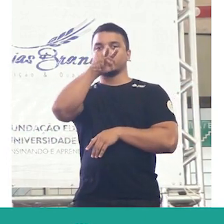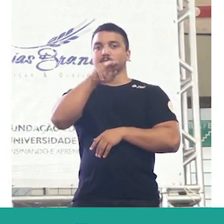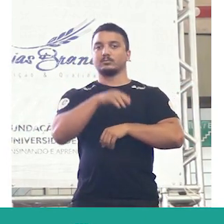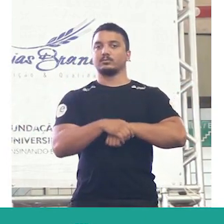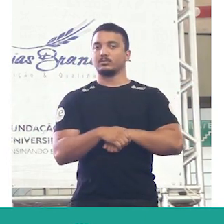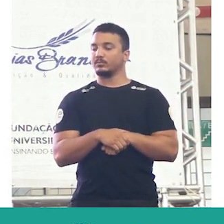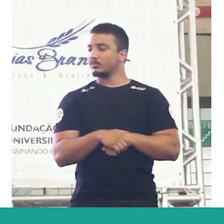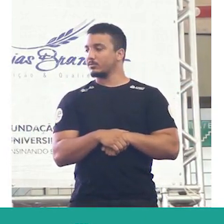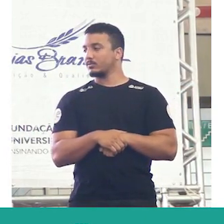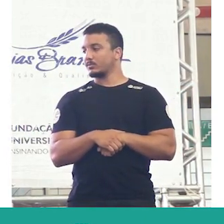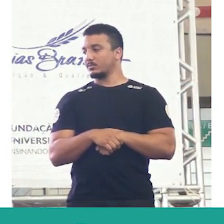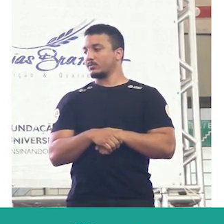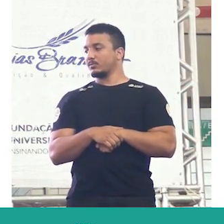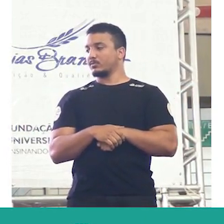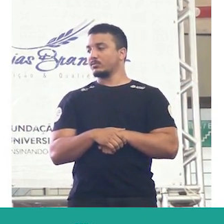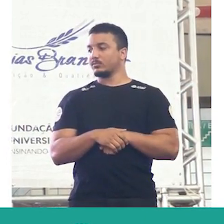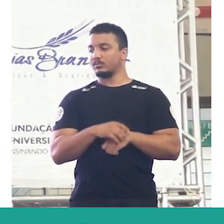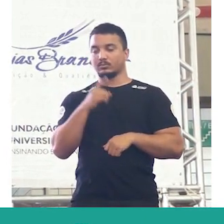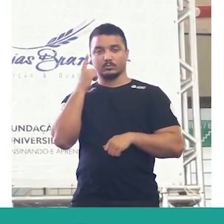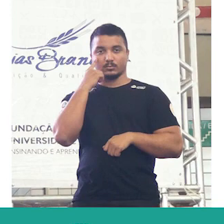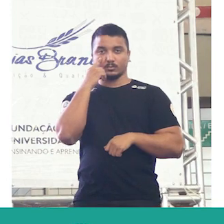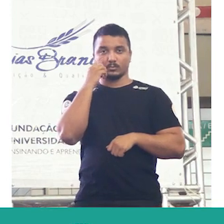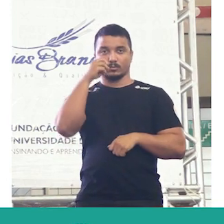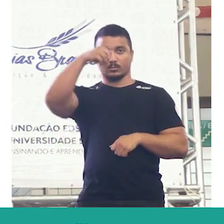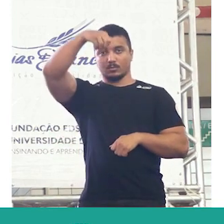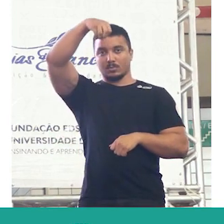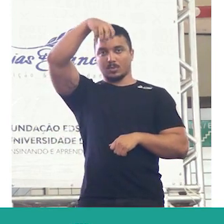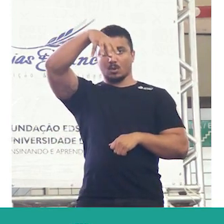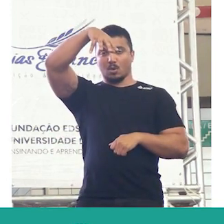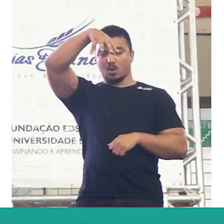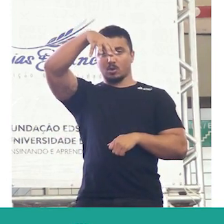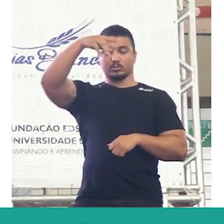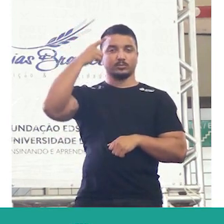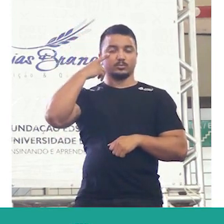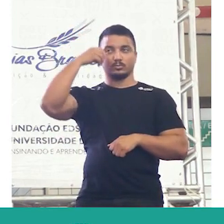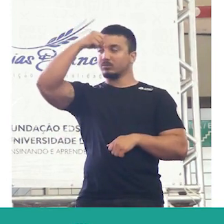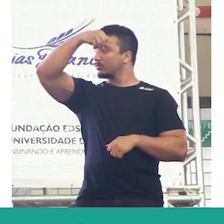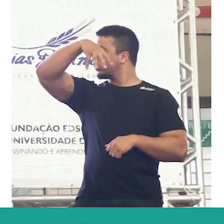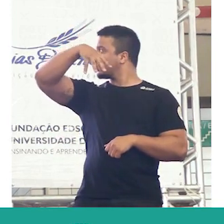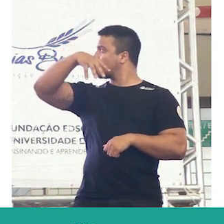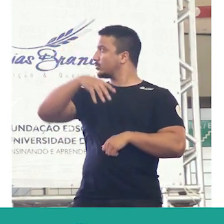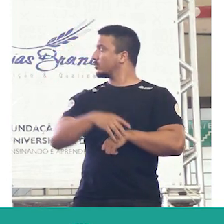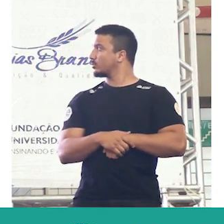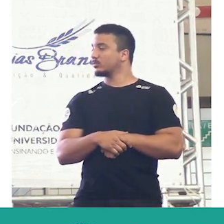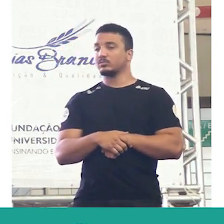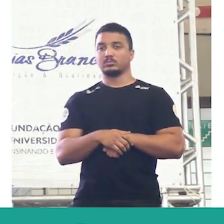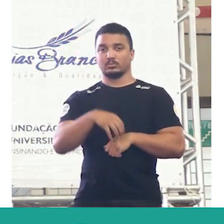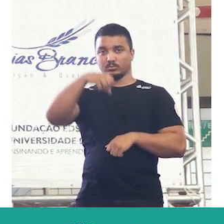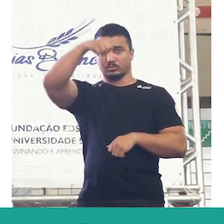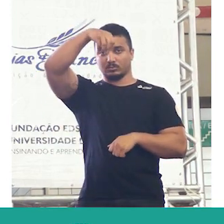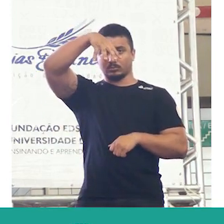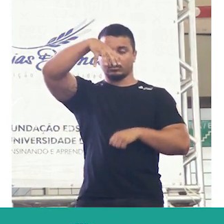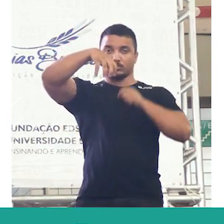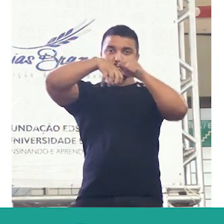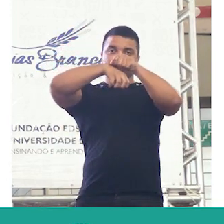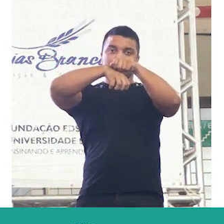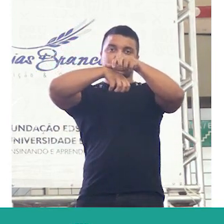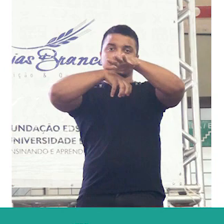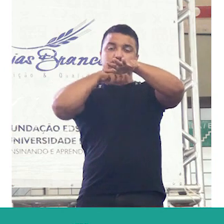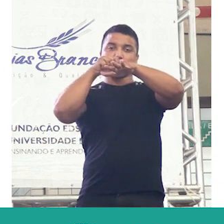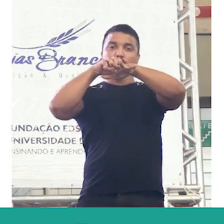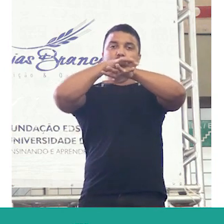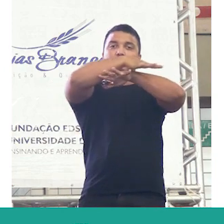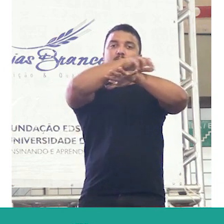cá. Vocês estão vendo uma lâmpada emitindo raio de luz ou não? Beleza. Se uma pessoa receber